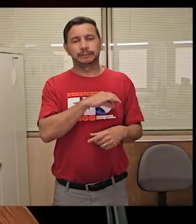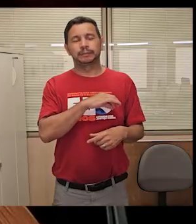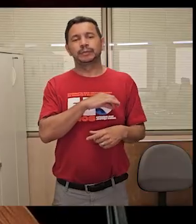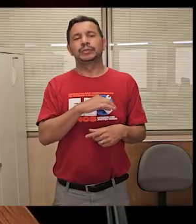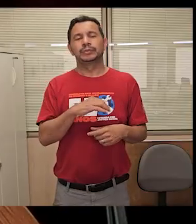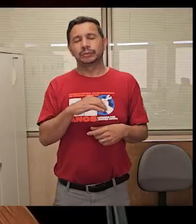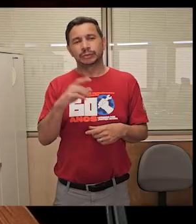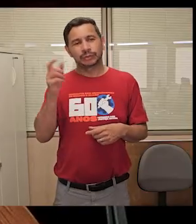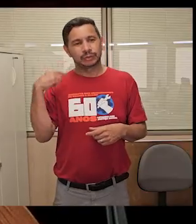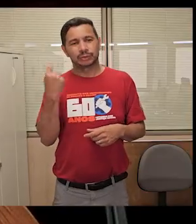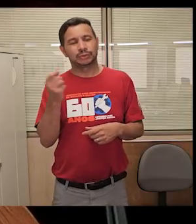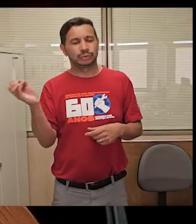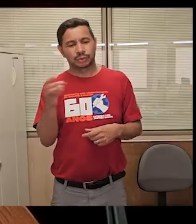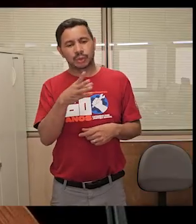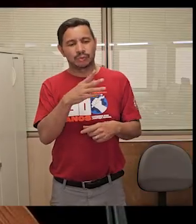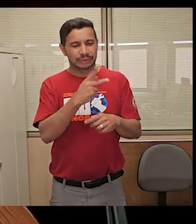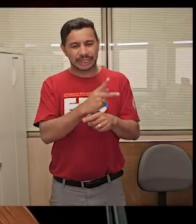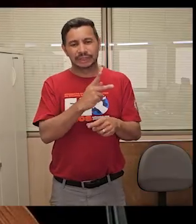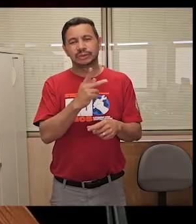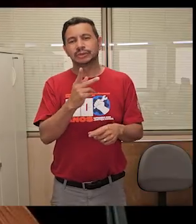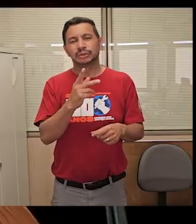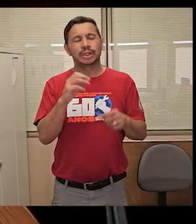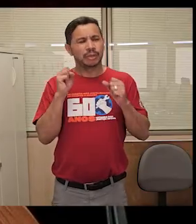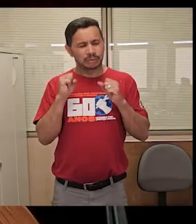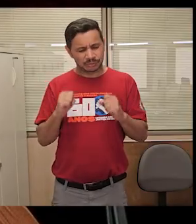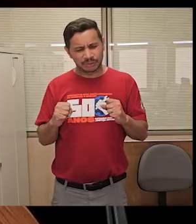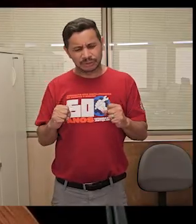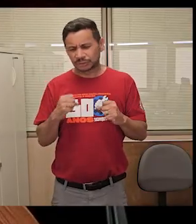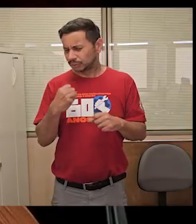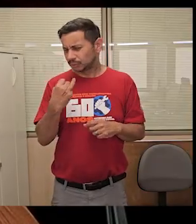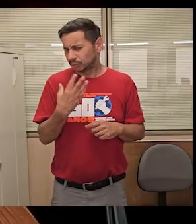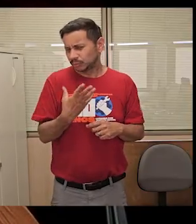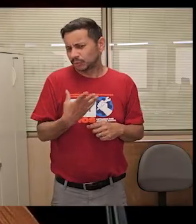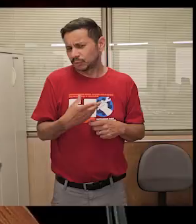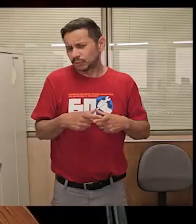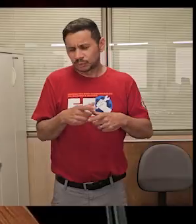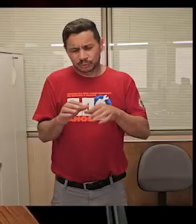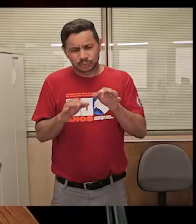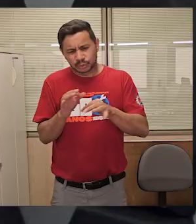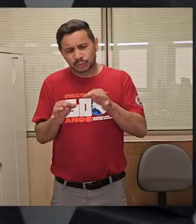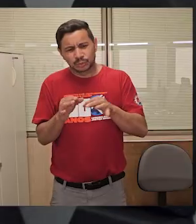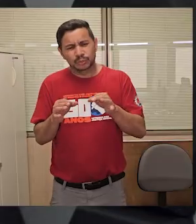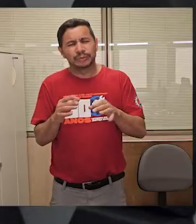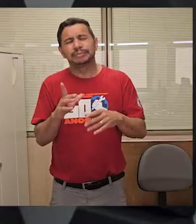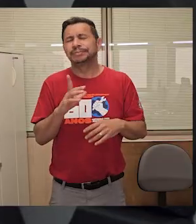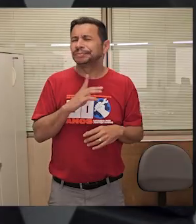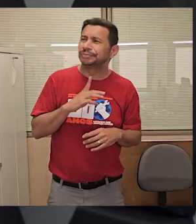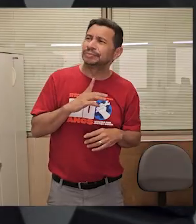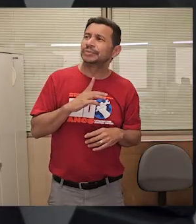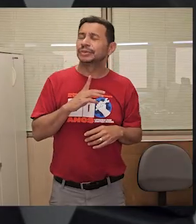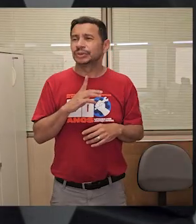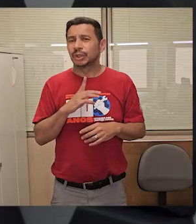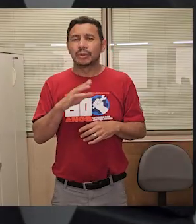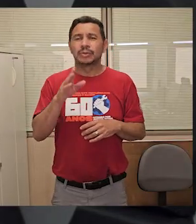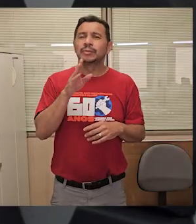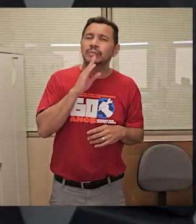né? Novas tecnologias, maiores processos que vão demandar um nível